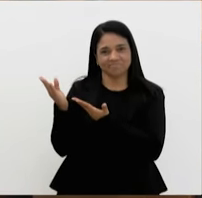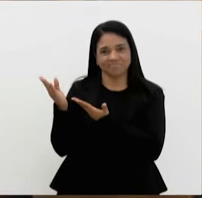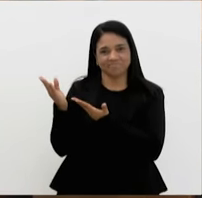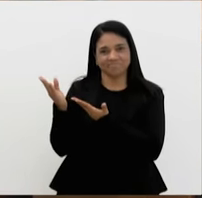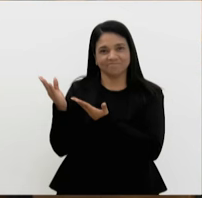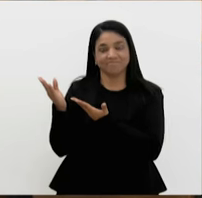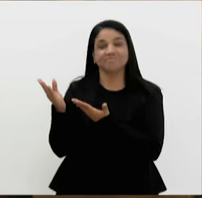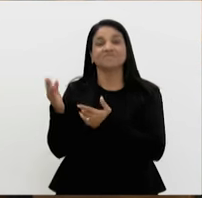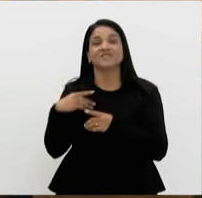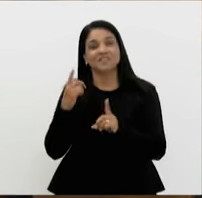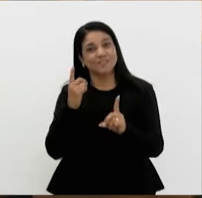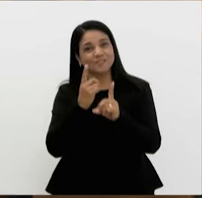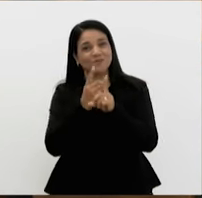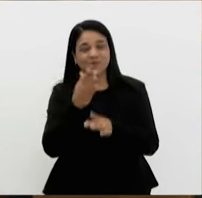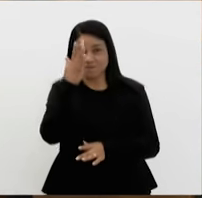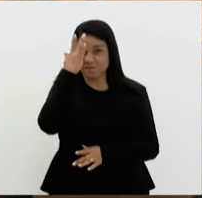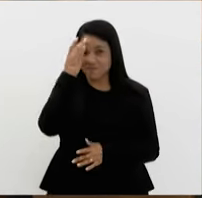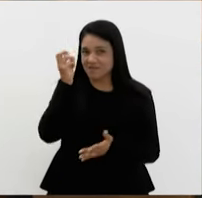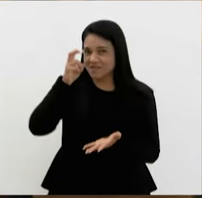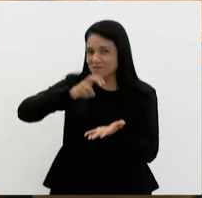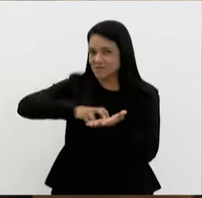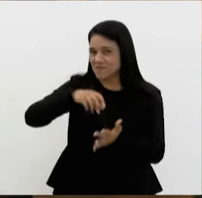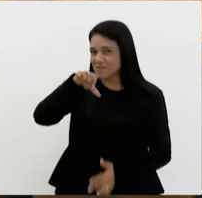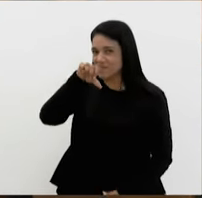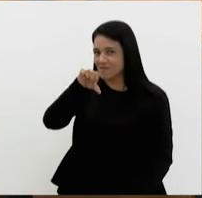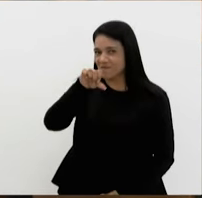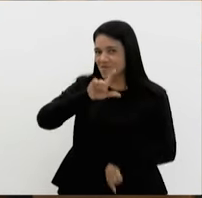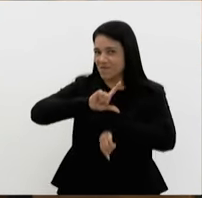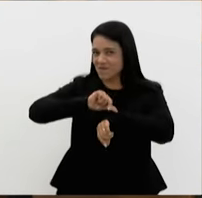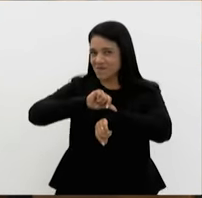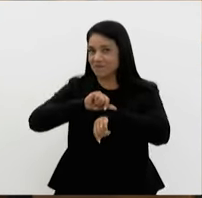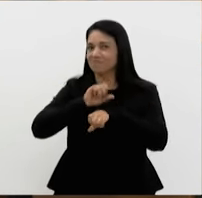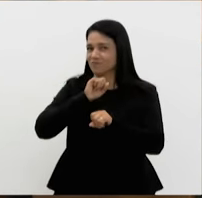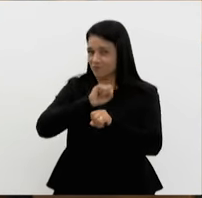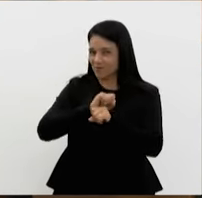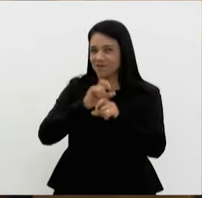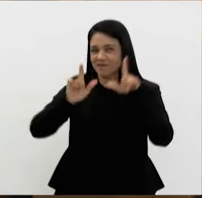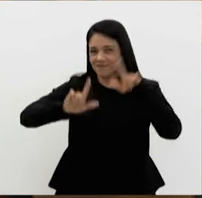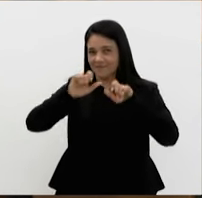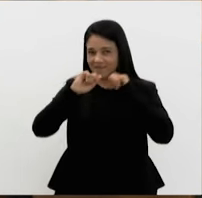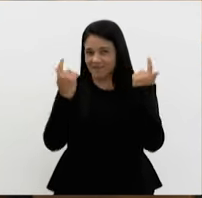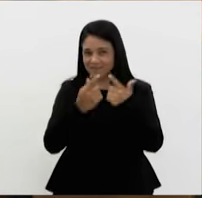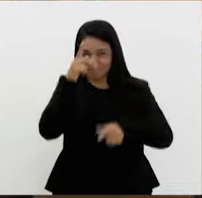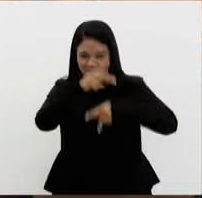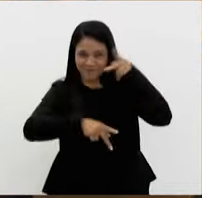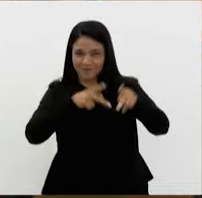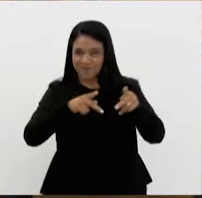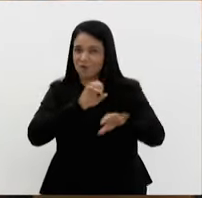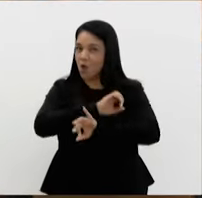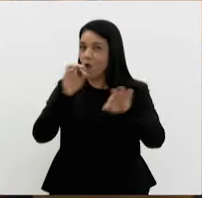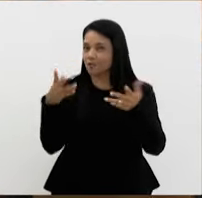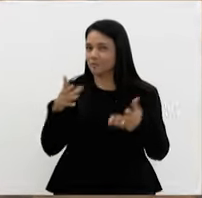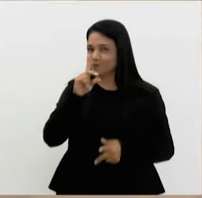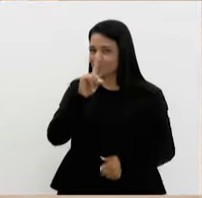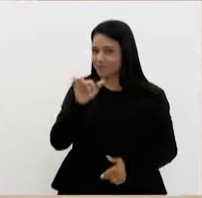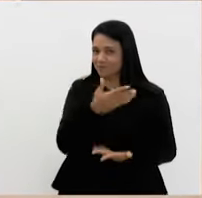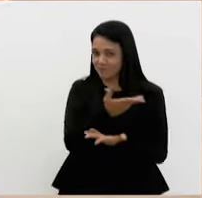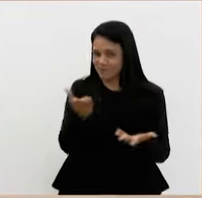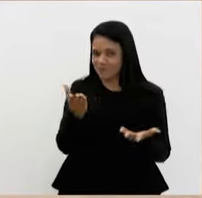tvalerj@alerj.rj.gov.br. A gente se encontra amanhã às 9 horas. Vou te esperar. TV Alerj, o canal do povo. Um ótimo dia para você.